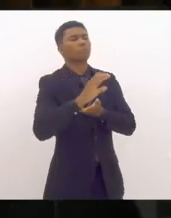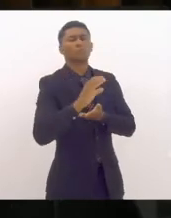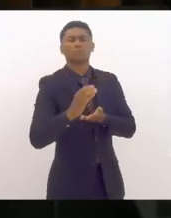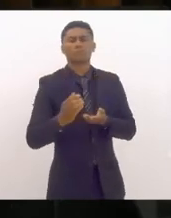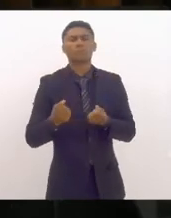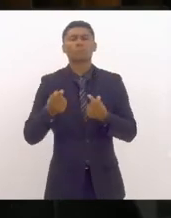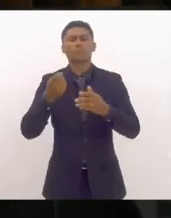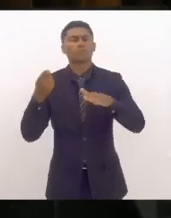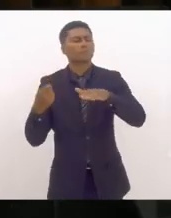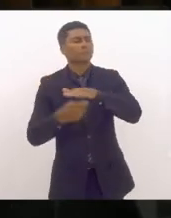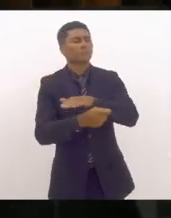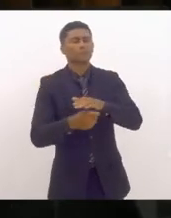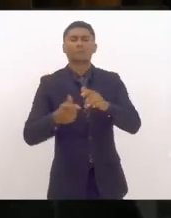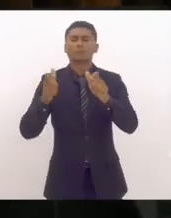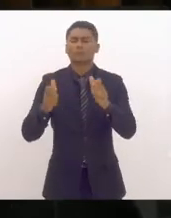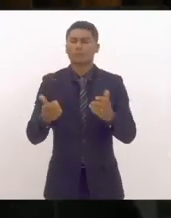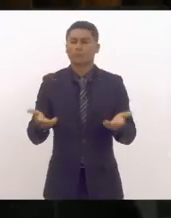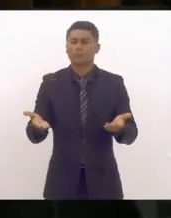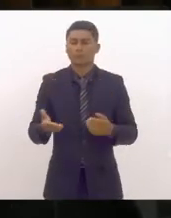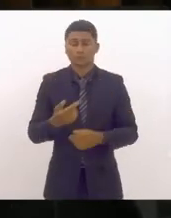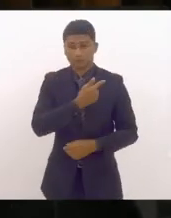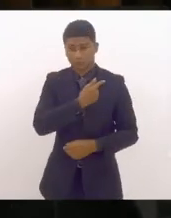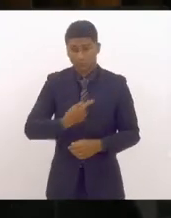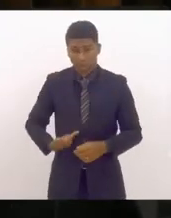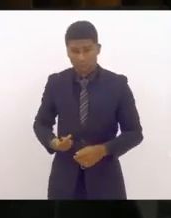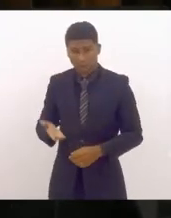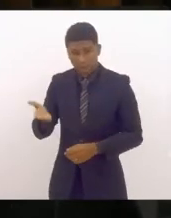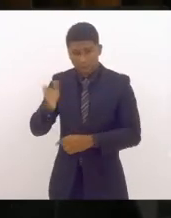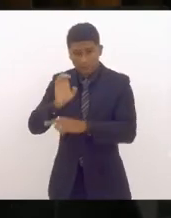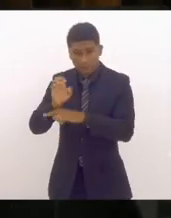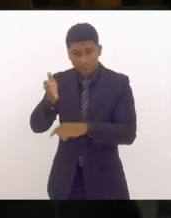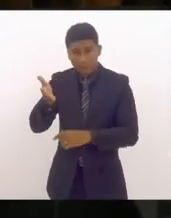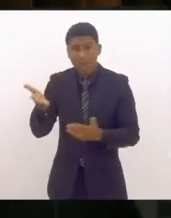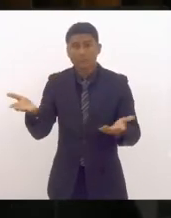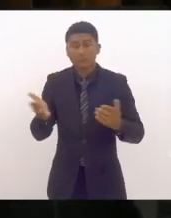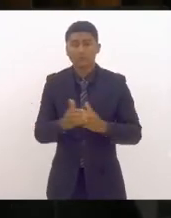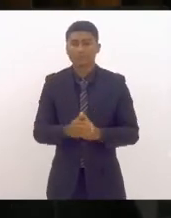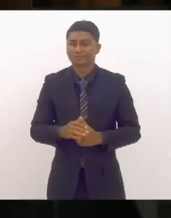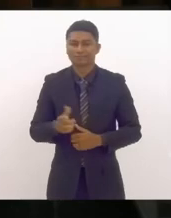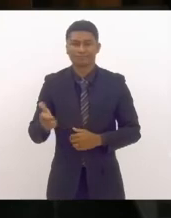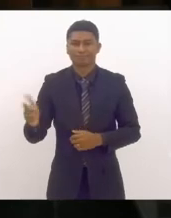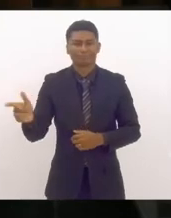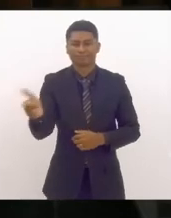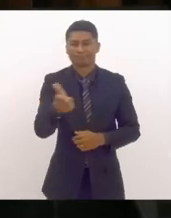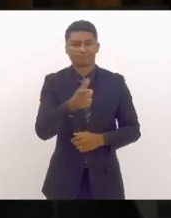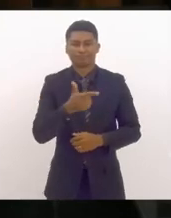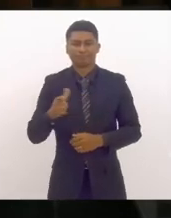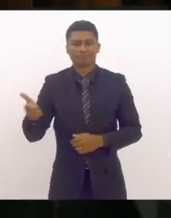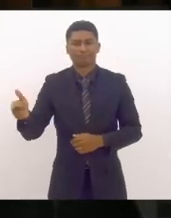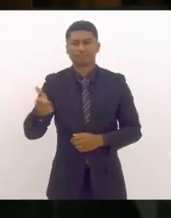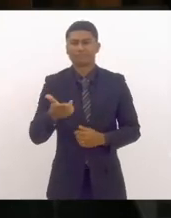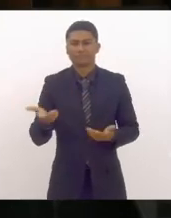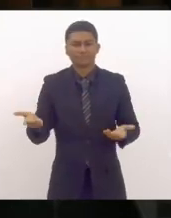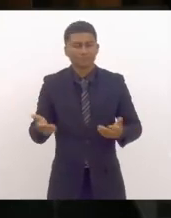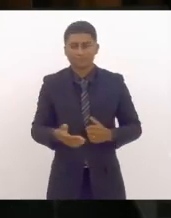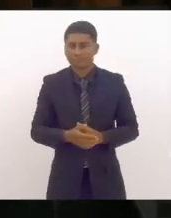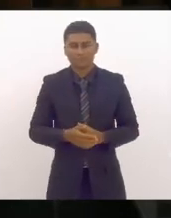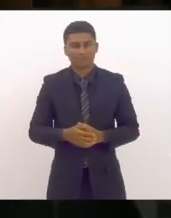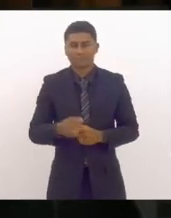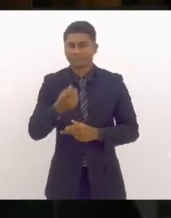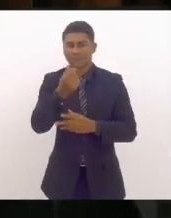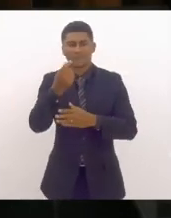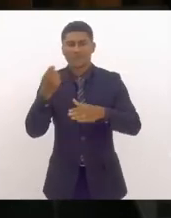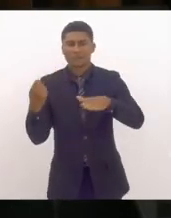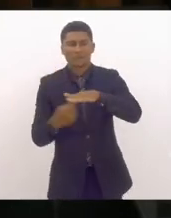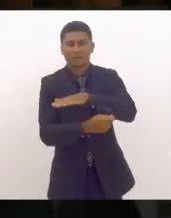estruturantes do governo do Estado? Inexiste, senhora presidente. São raros